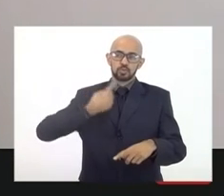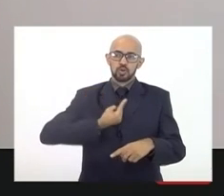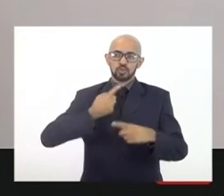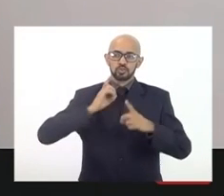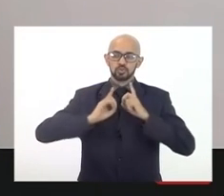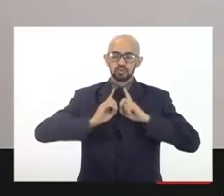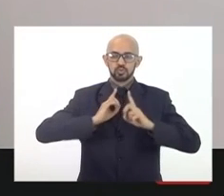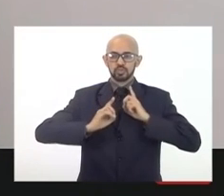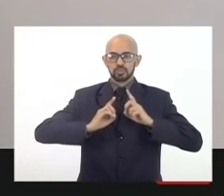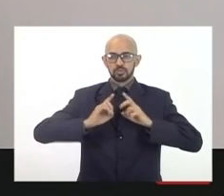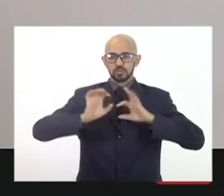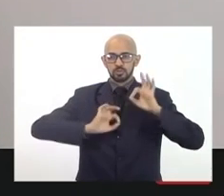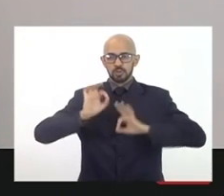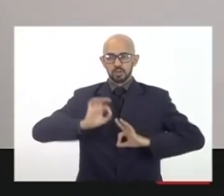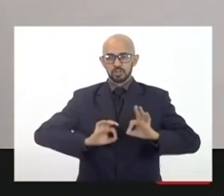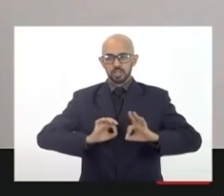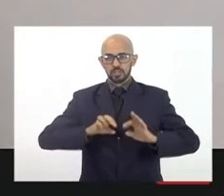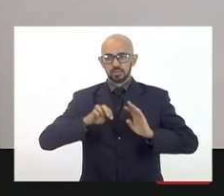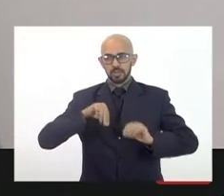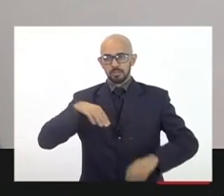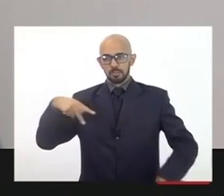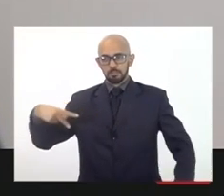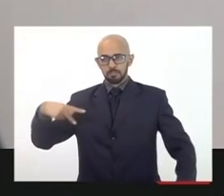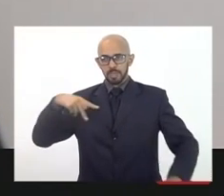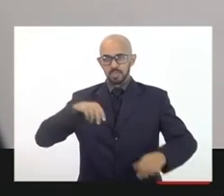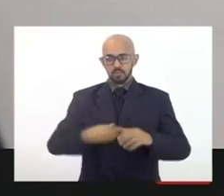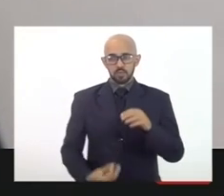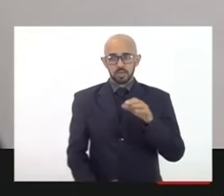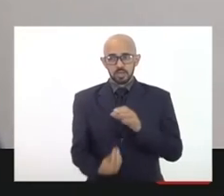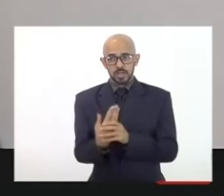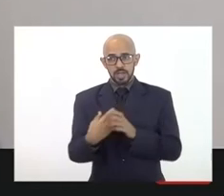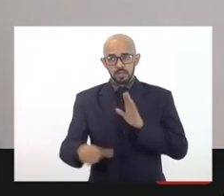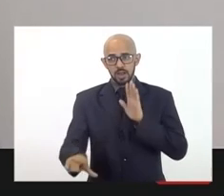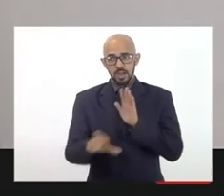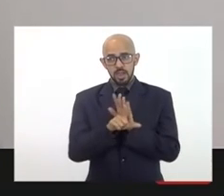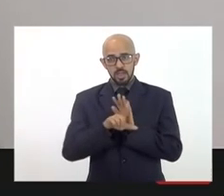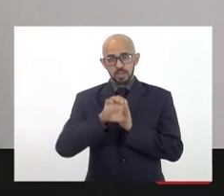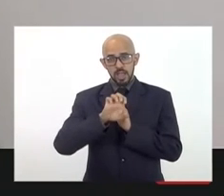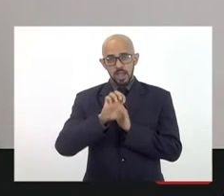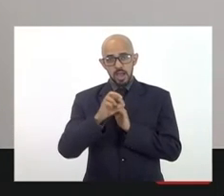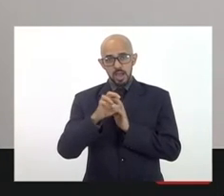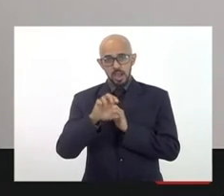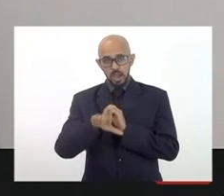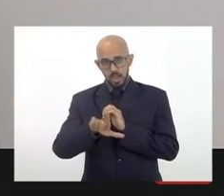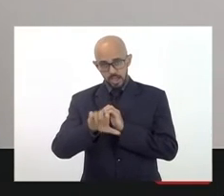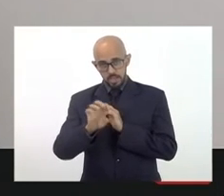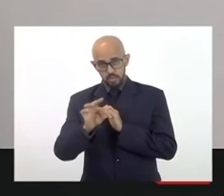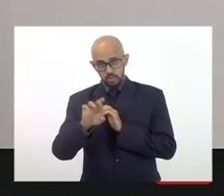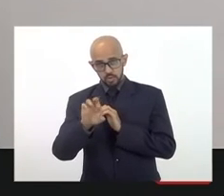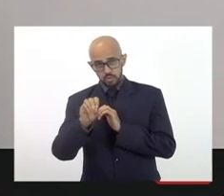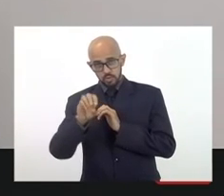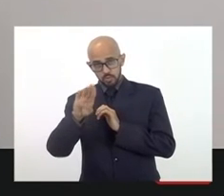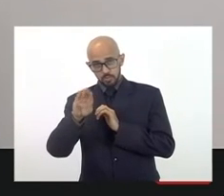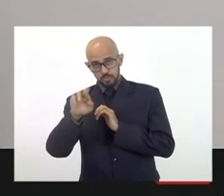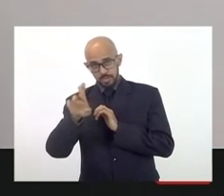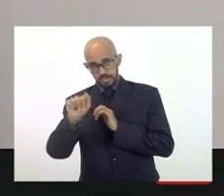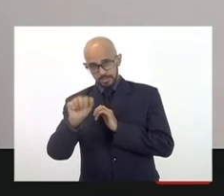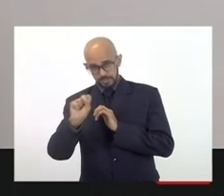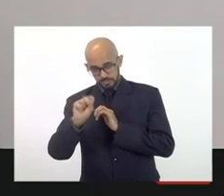O último projeto, a medida provisória que virou lei da Eletrobras, foi muito ruim, porque botaram a